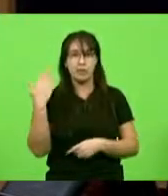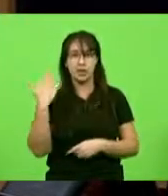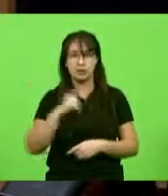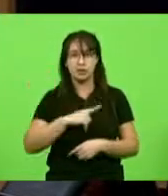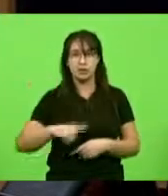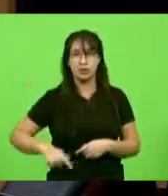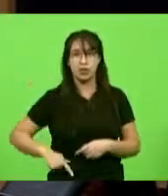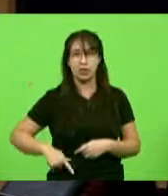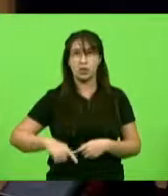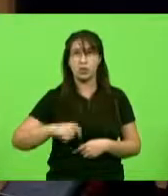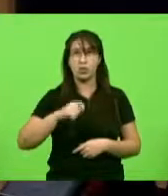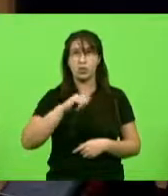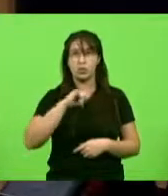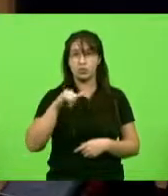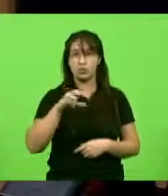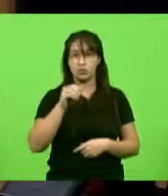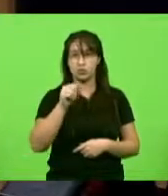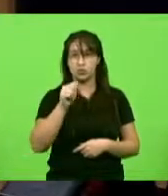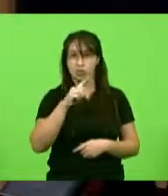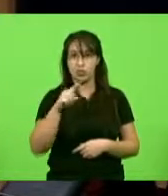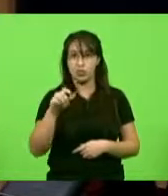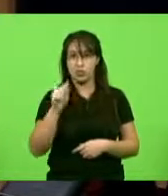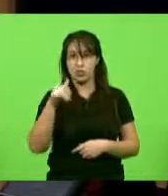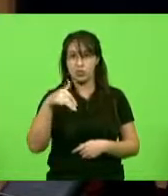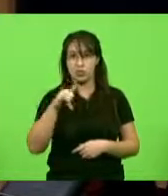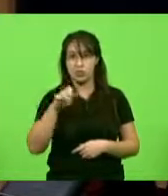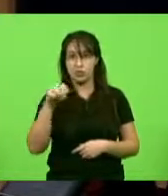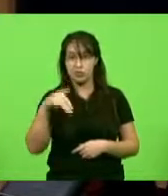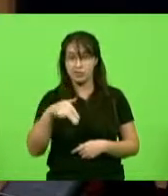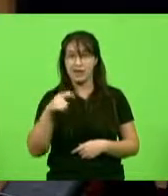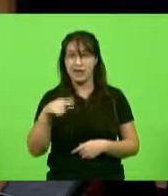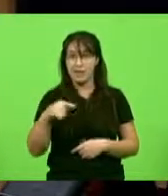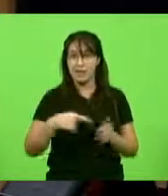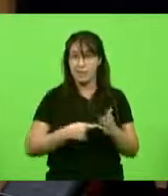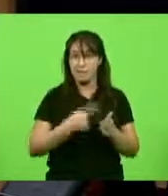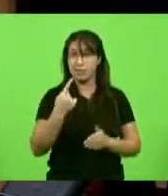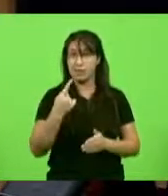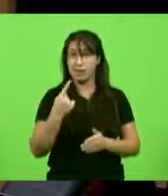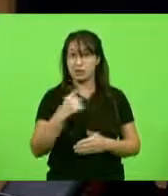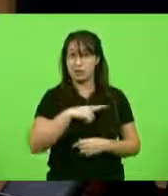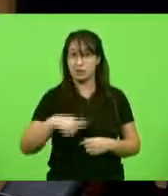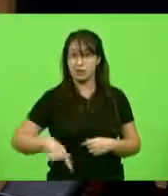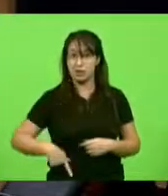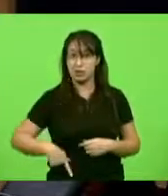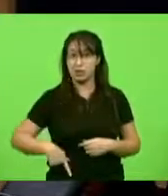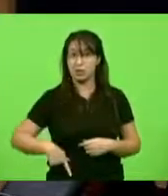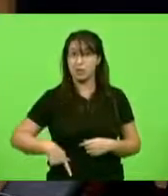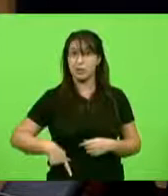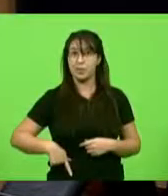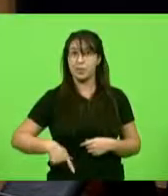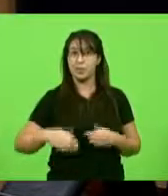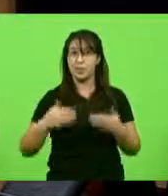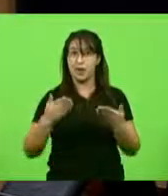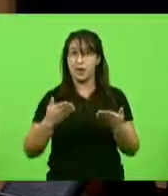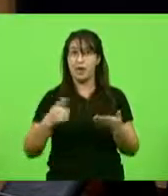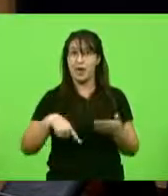na época que era governador, da primeira vez, adiantou, e olha que o presidente era o Sarney,